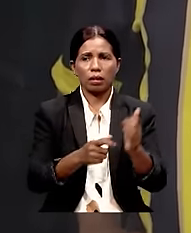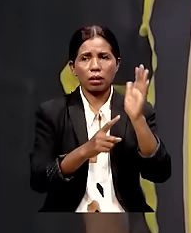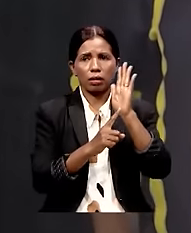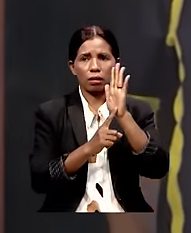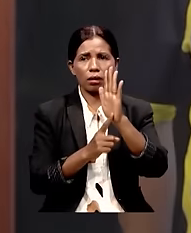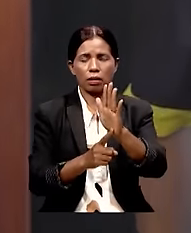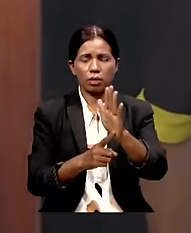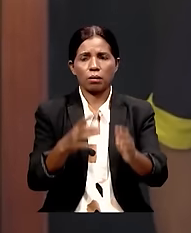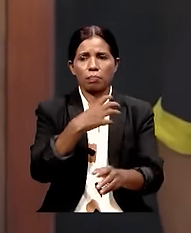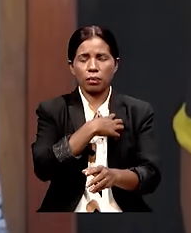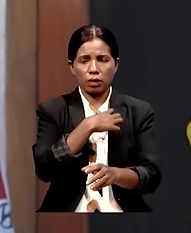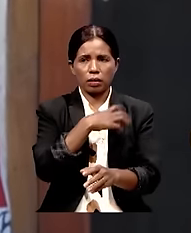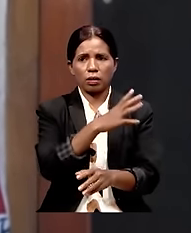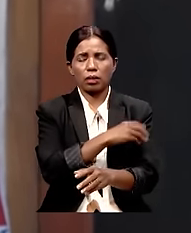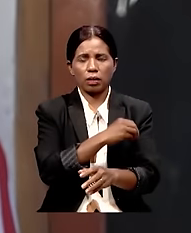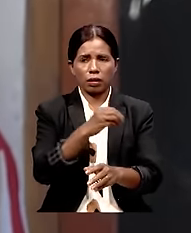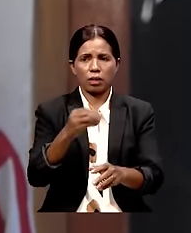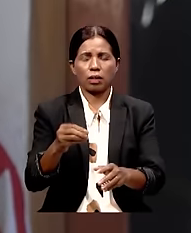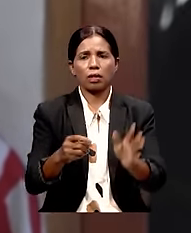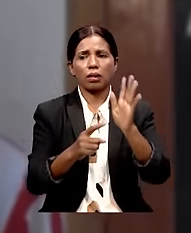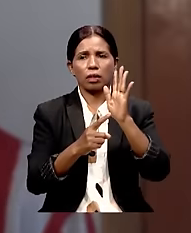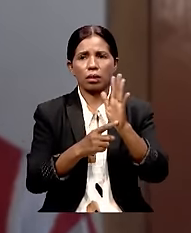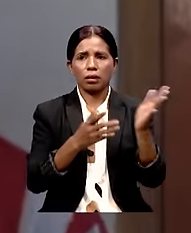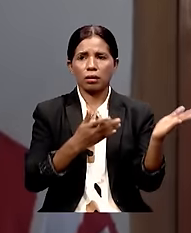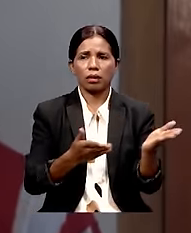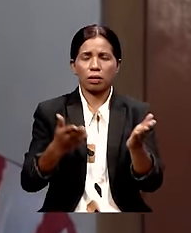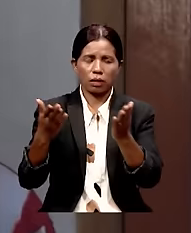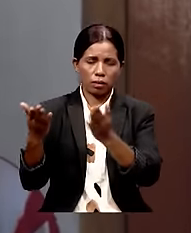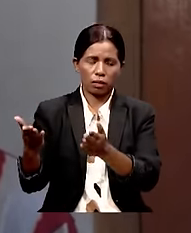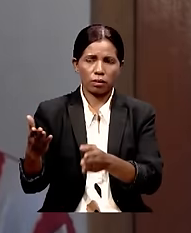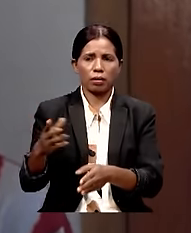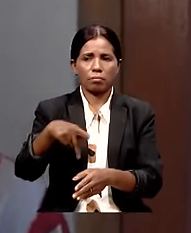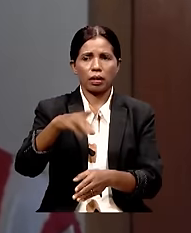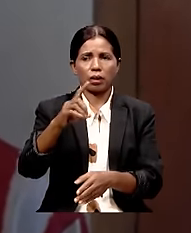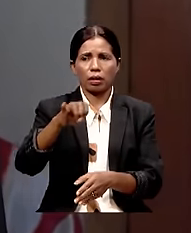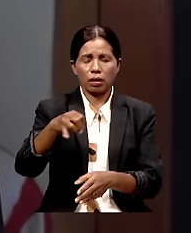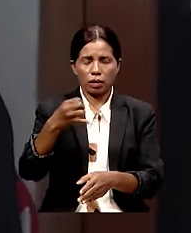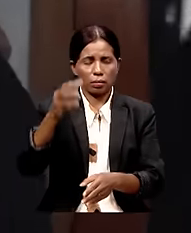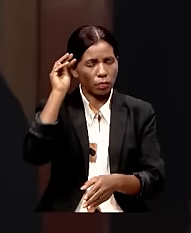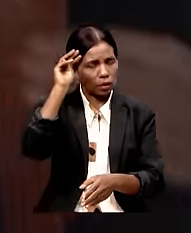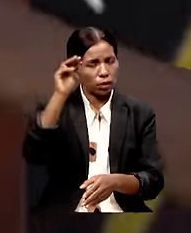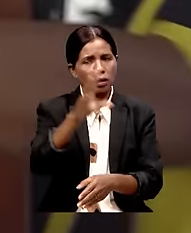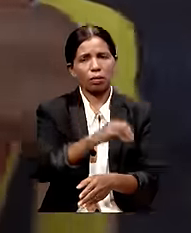refere ba polícia esquadra Cristo Rei. Além de nesse, lori mostra ba PDHJ, Ministério